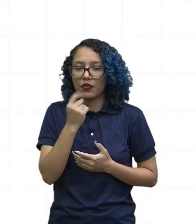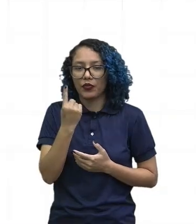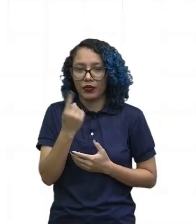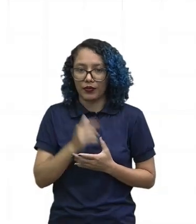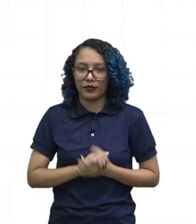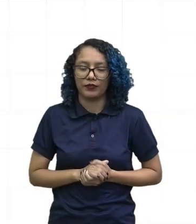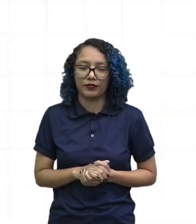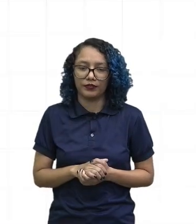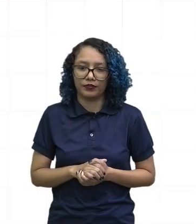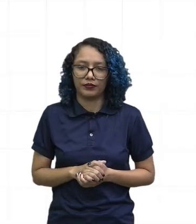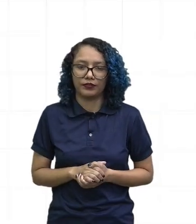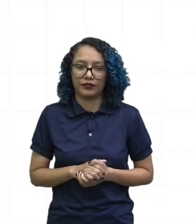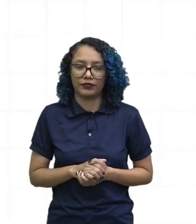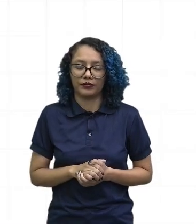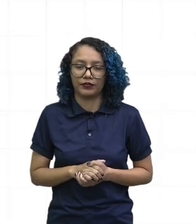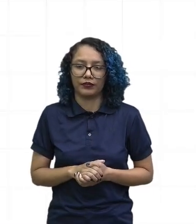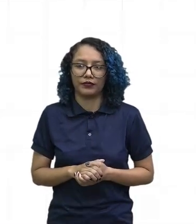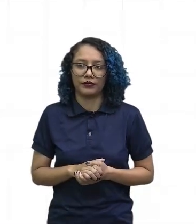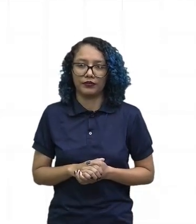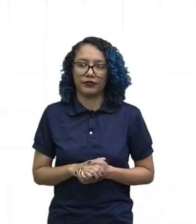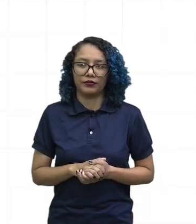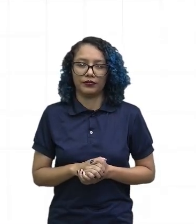1. Olha o que diz o exemplo de número 1.